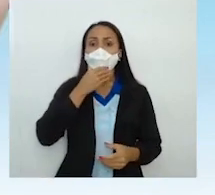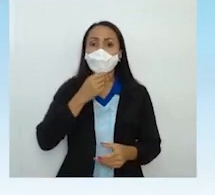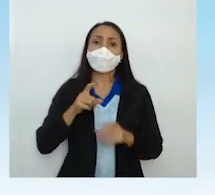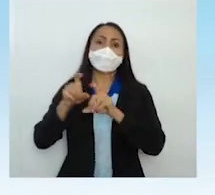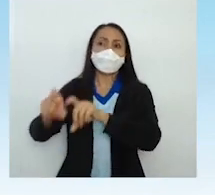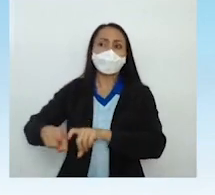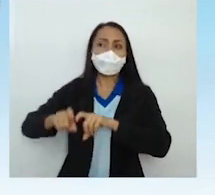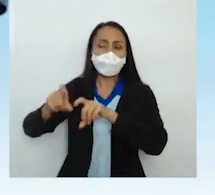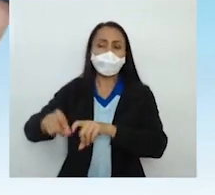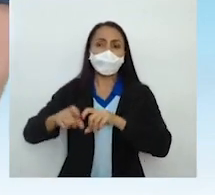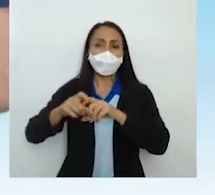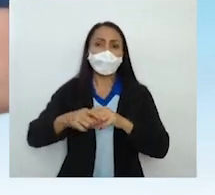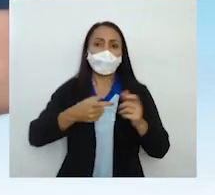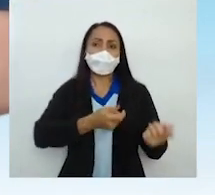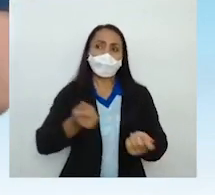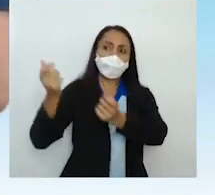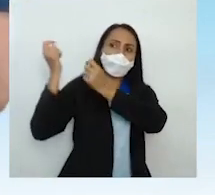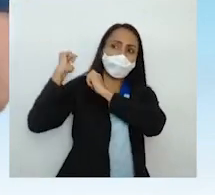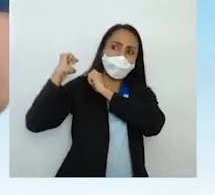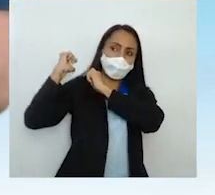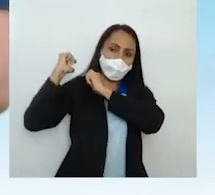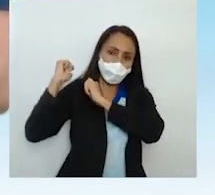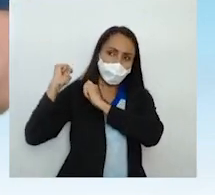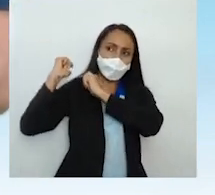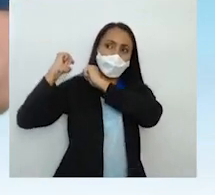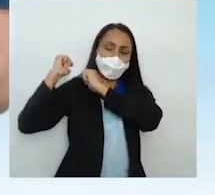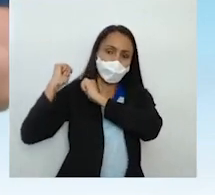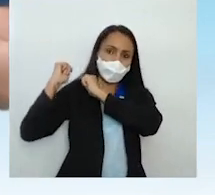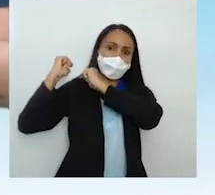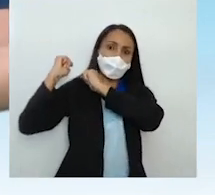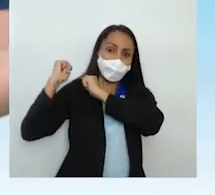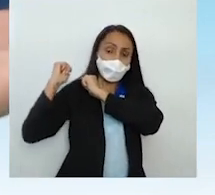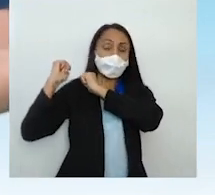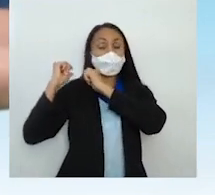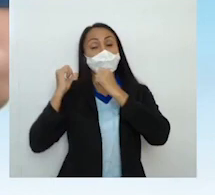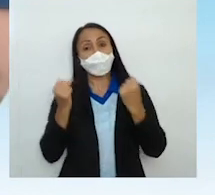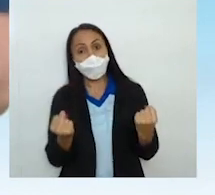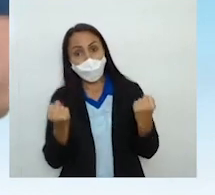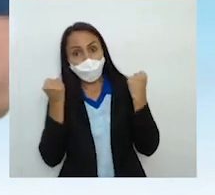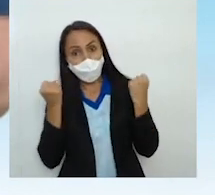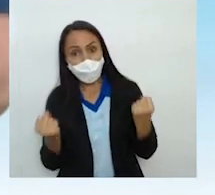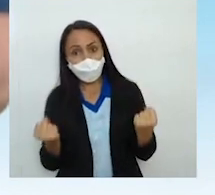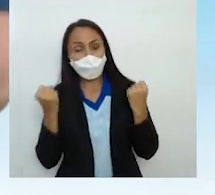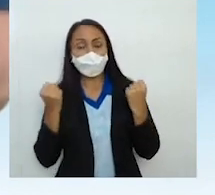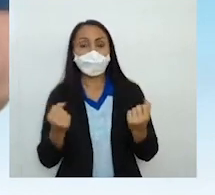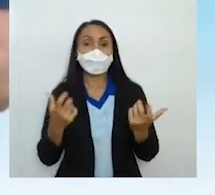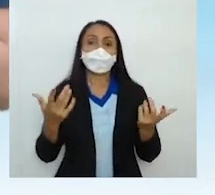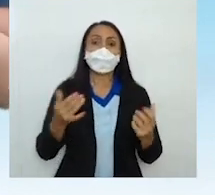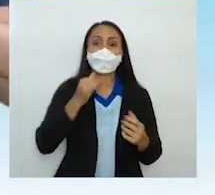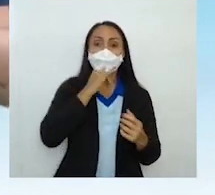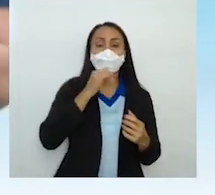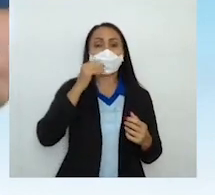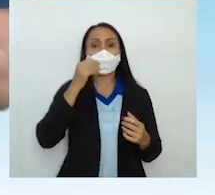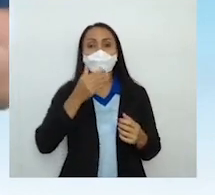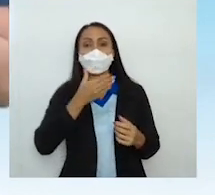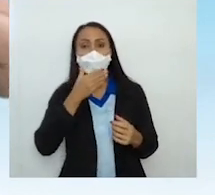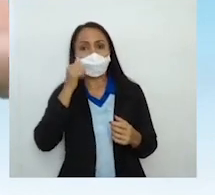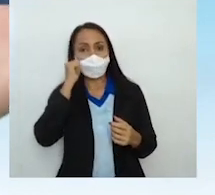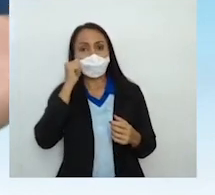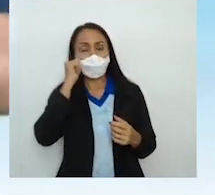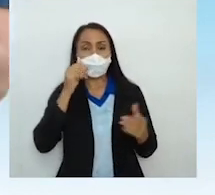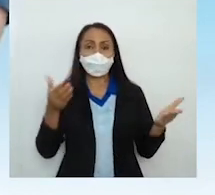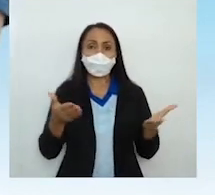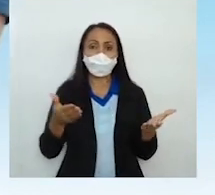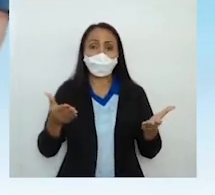eles carregavam as carroças, né? E, infelizmente, algumas das mulheres, né, as negras que eram